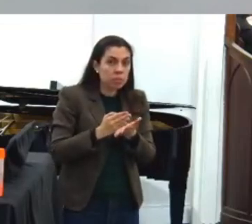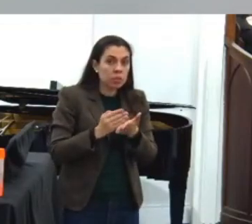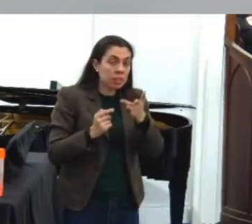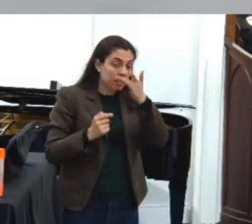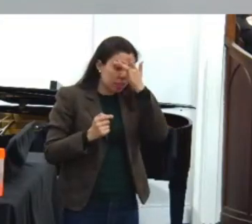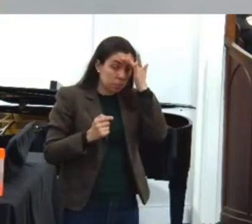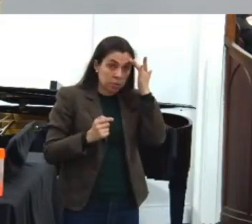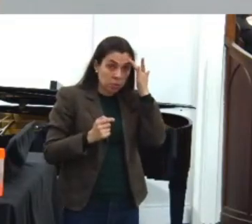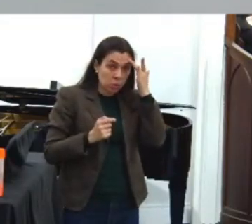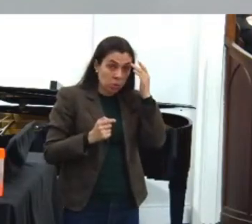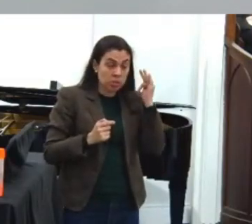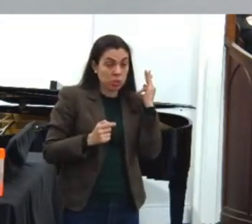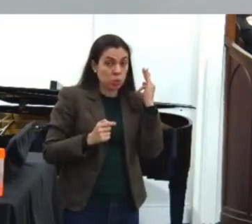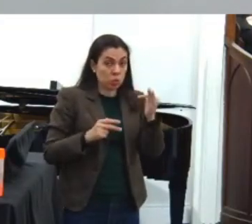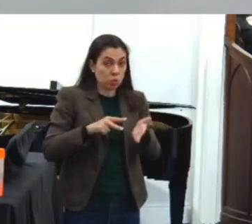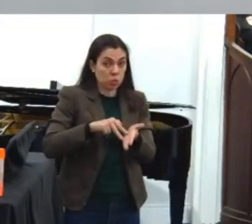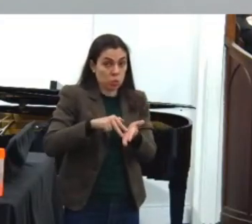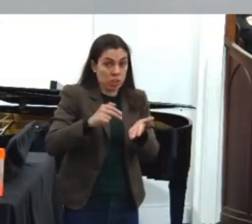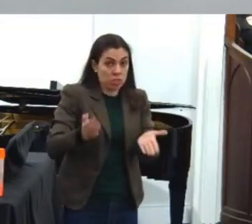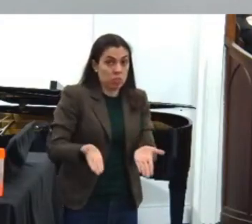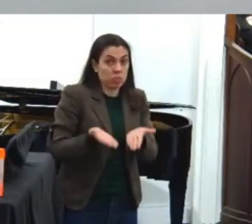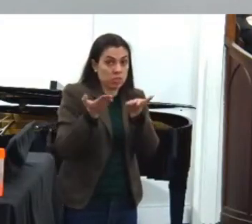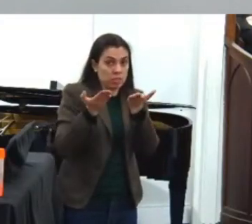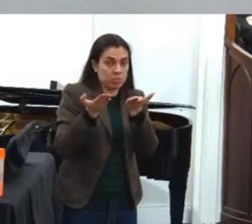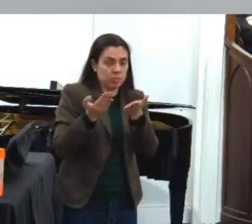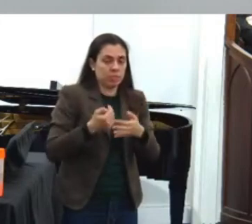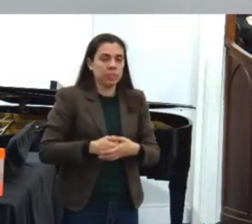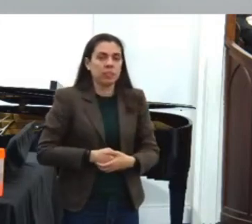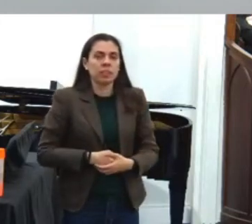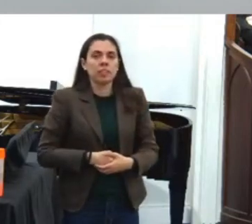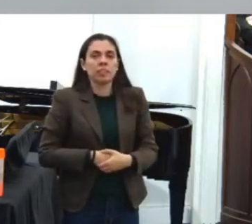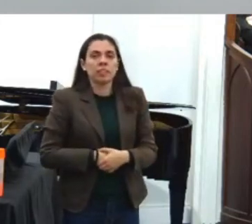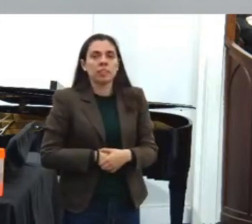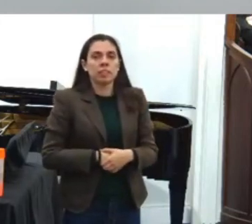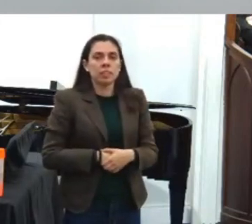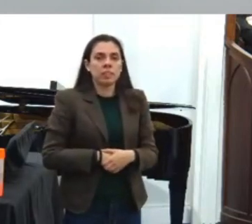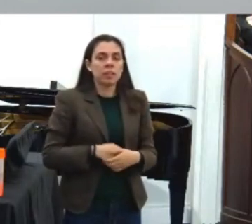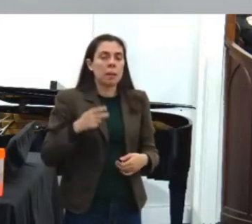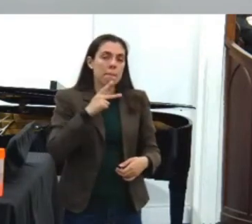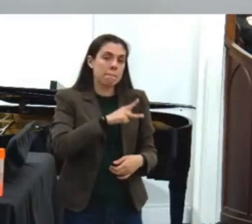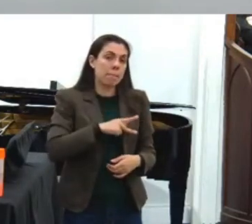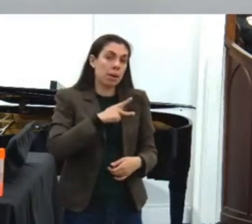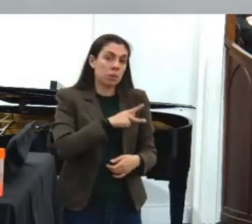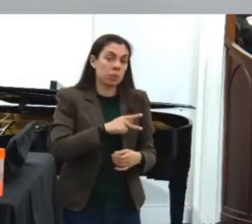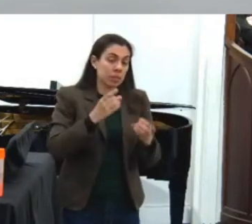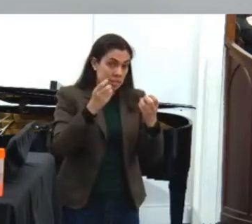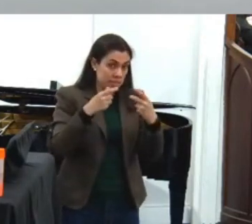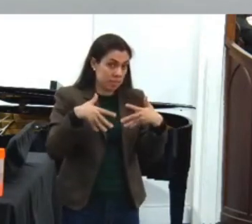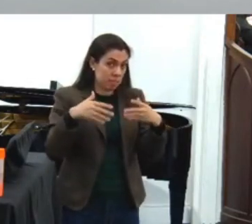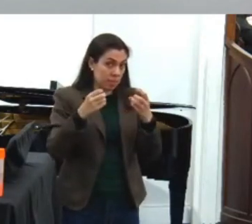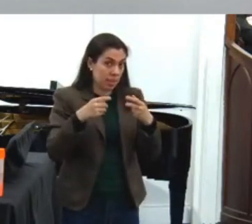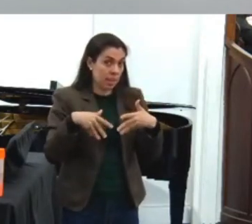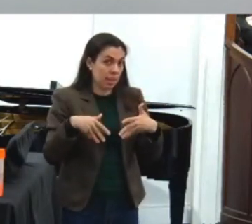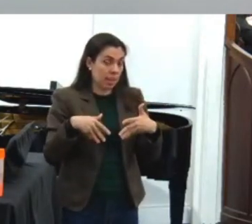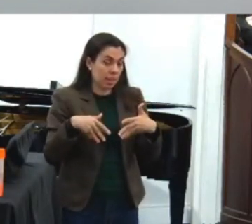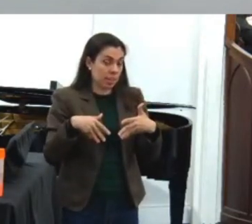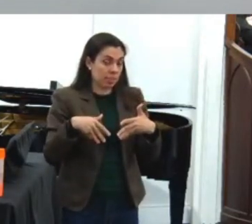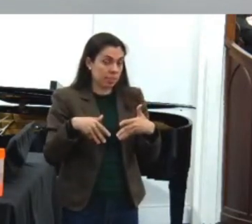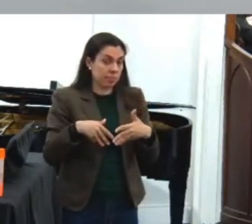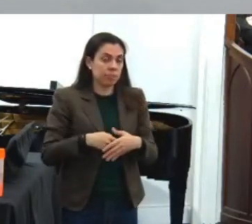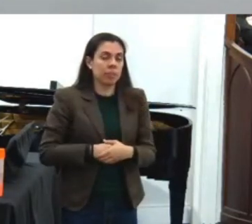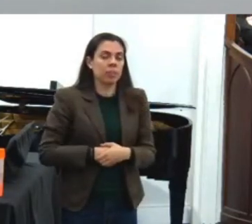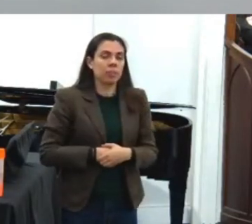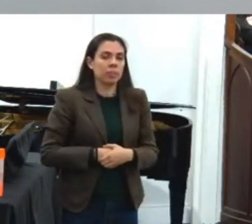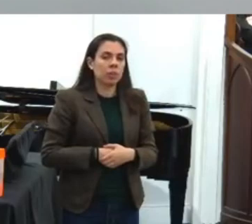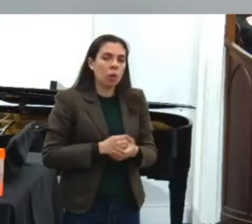mortos. Paulo, escrevendo aos Colossenses, nos explica este termo, o primeiro